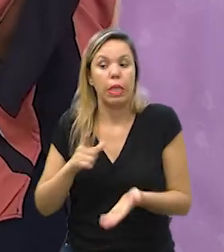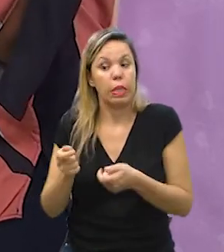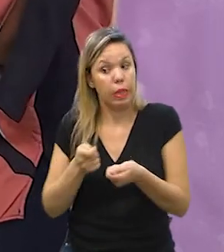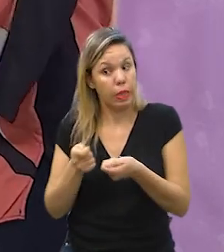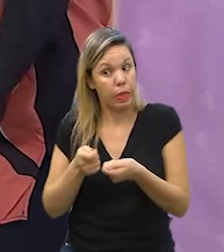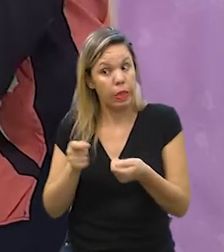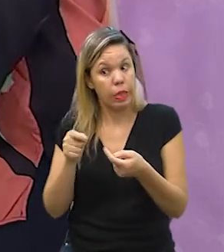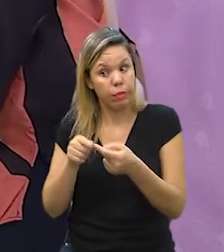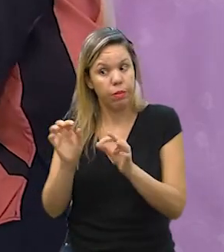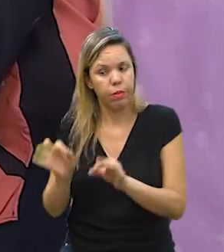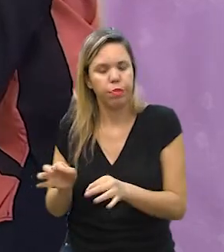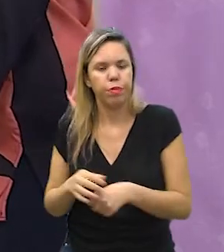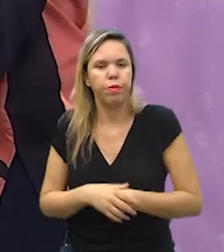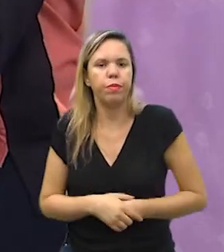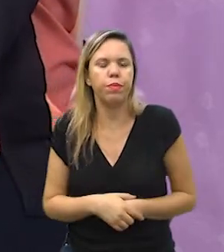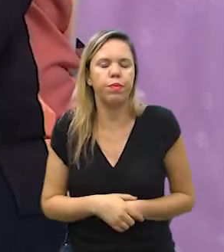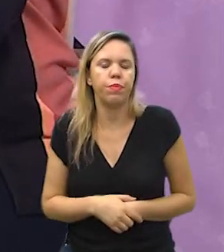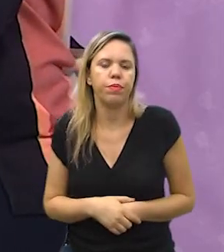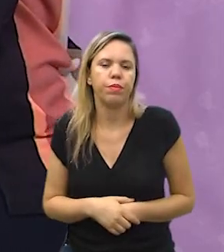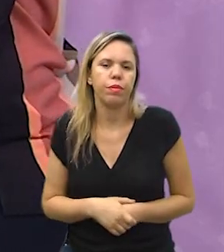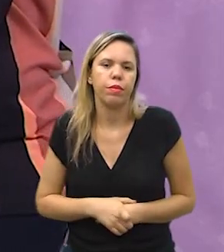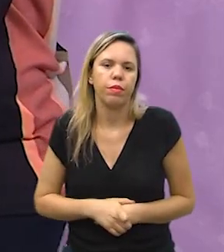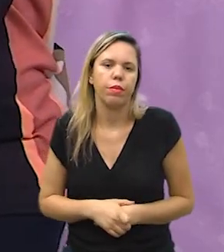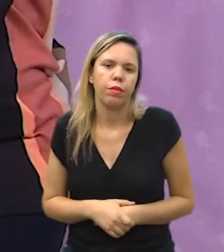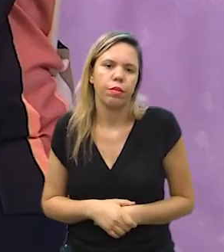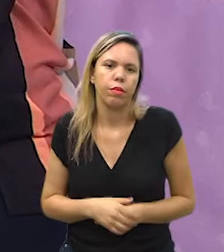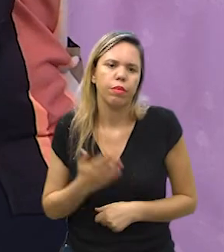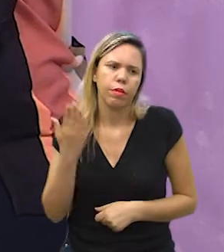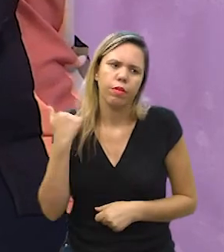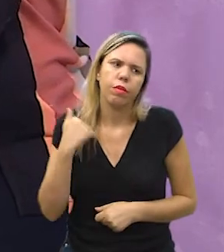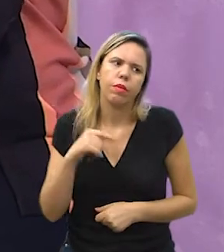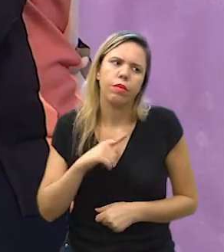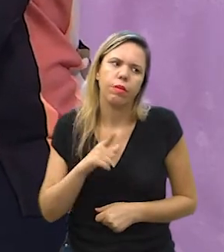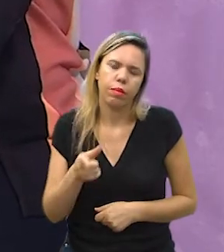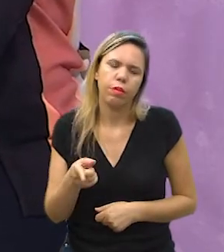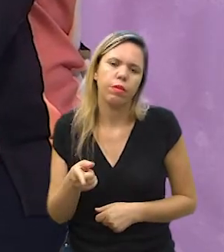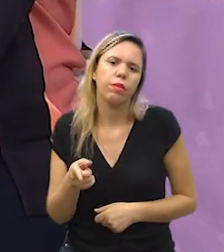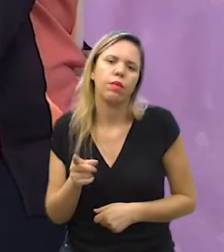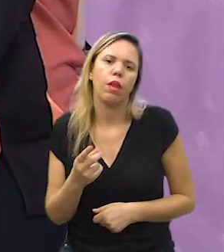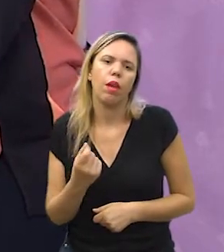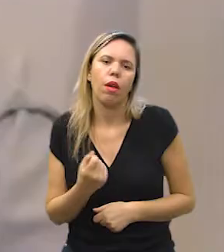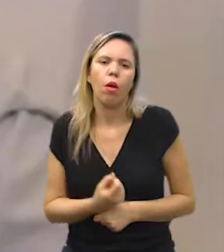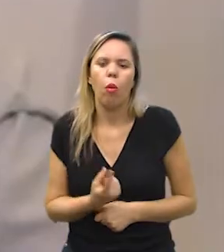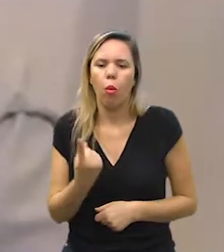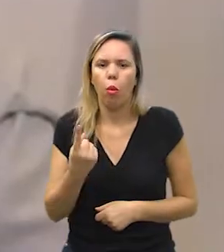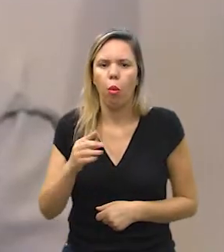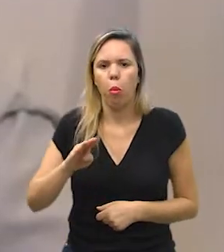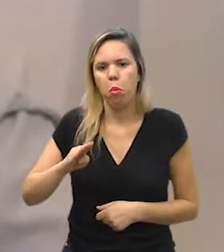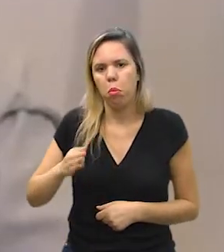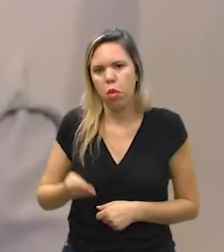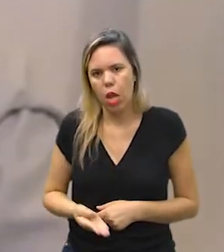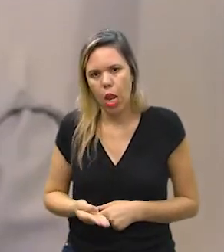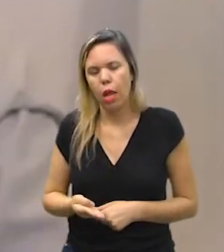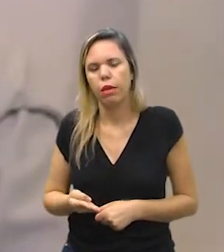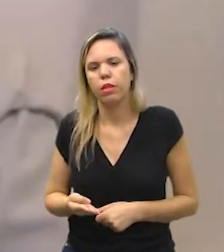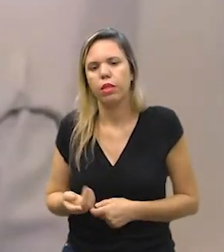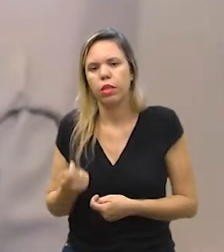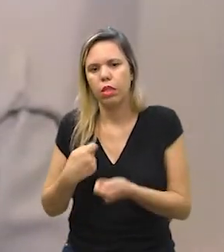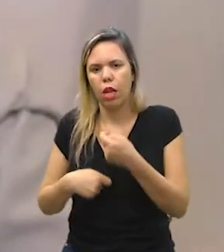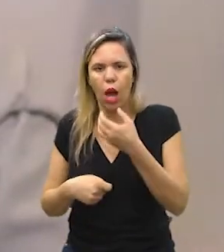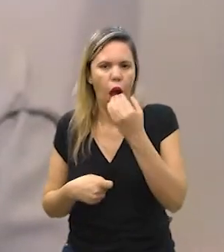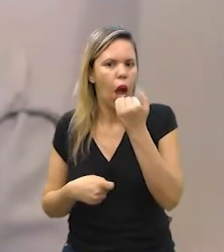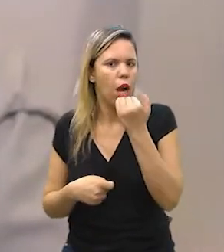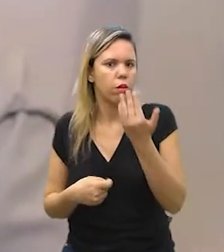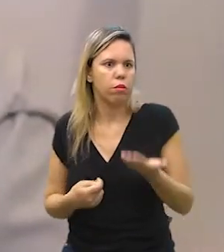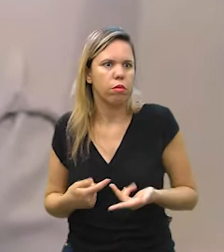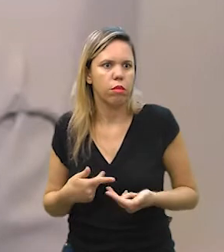medida exata. Exato. A gente sabe que tem que ser pelo menos 1 bilhão. A gente administra 1